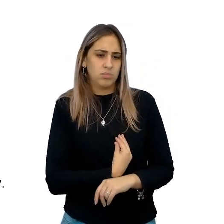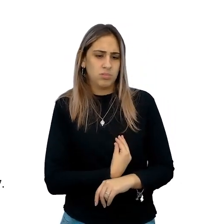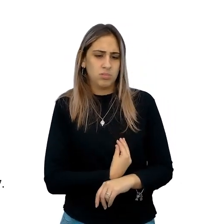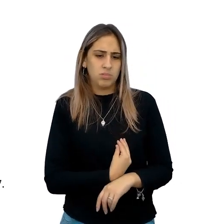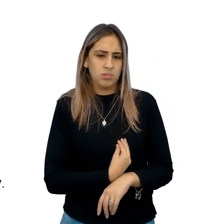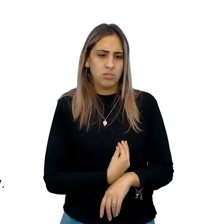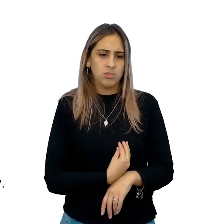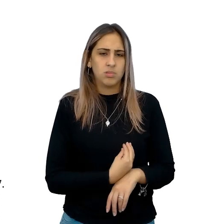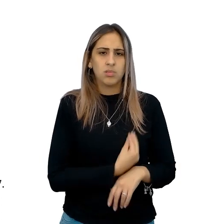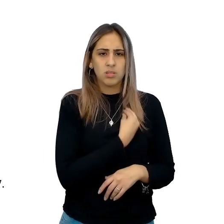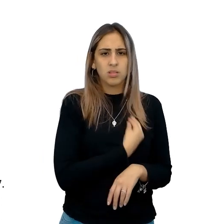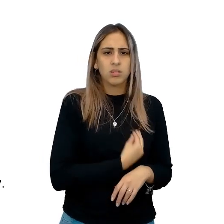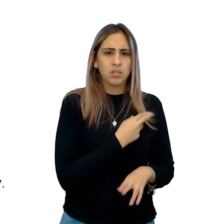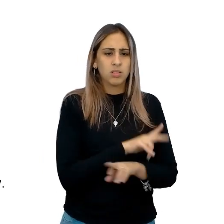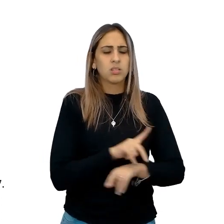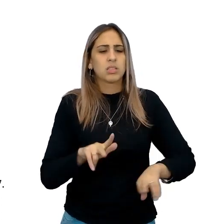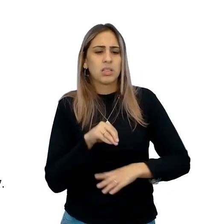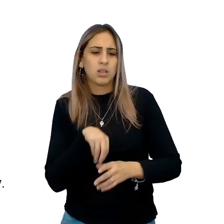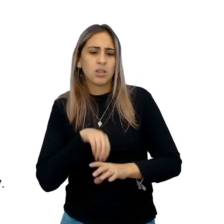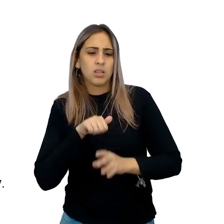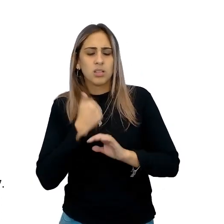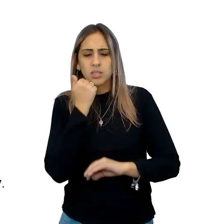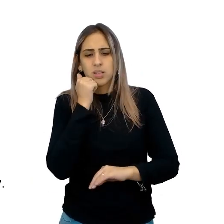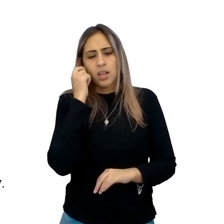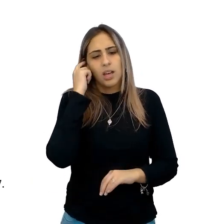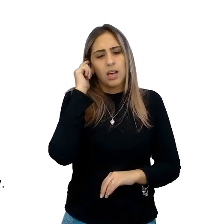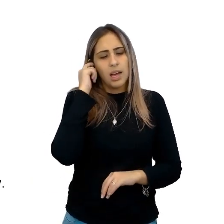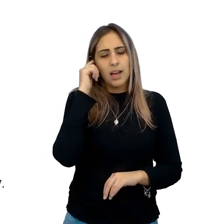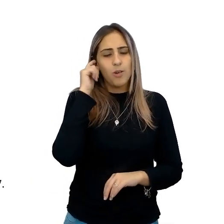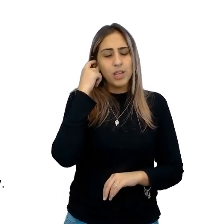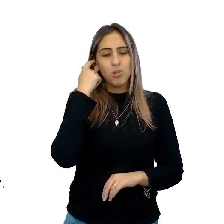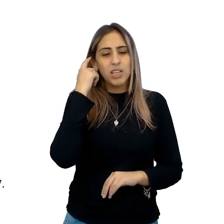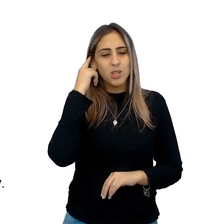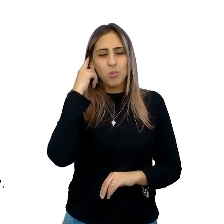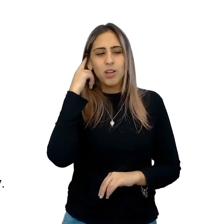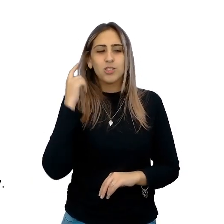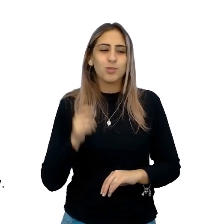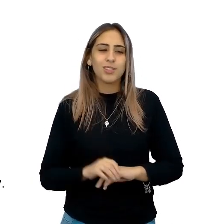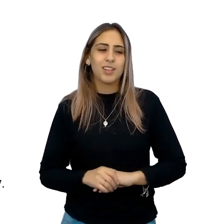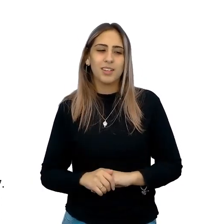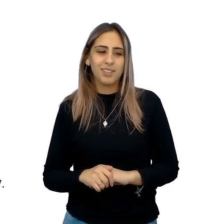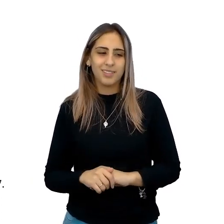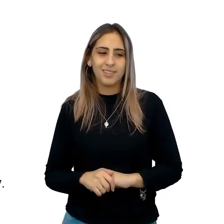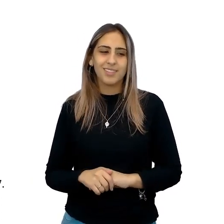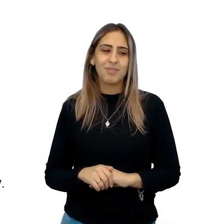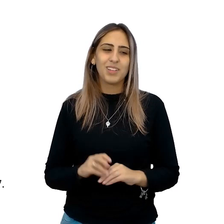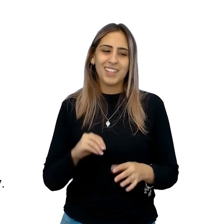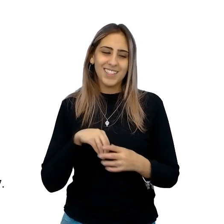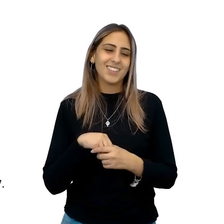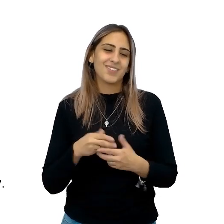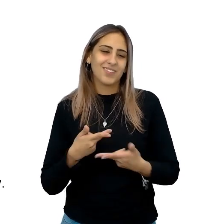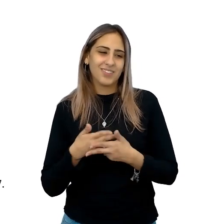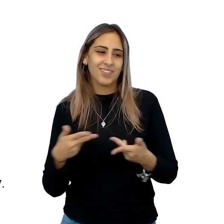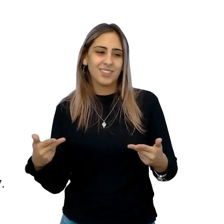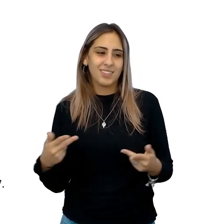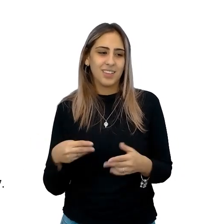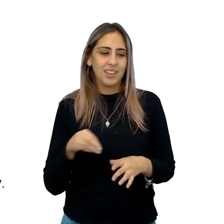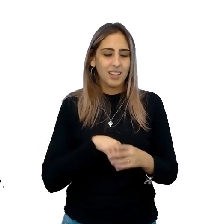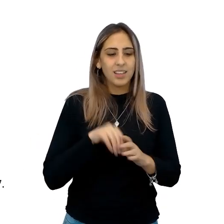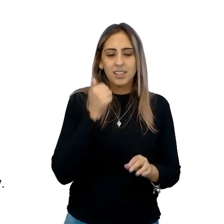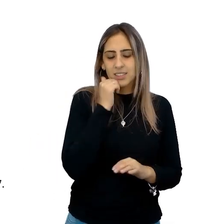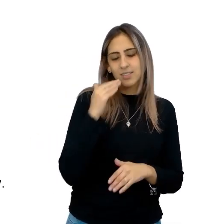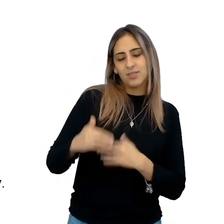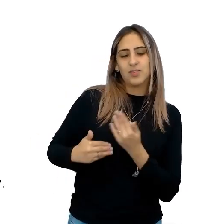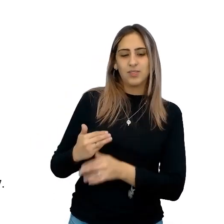né? Existem vieses na ciência, existe tudo uma questão de um contexto que também faz a ciência ser ali